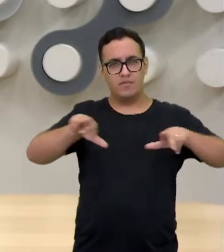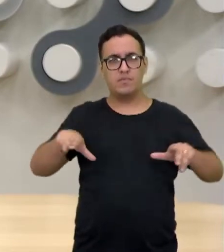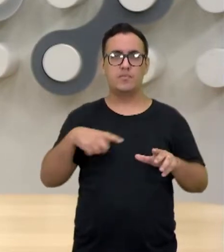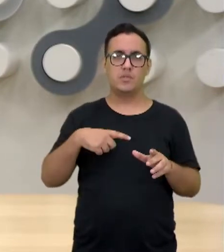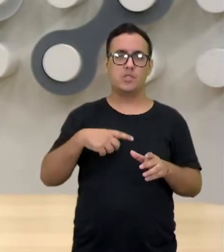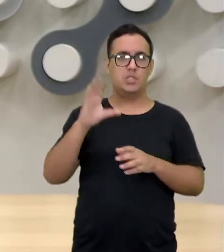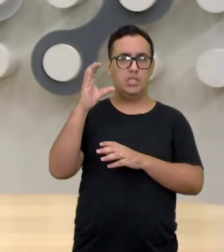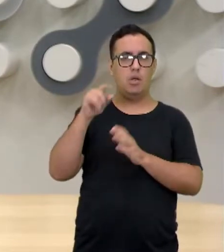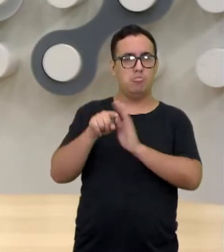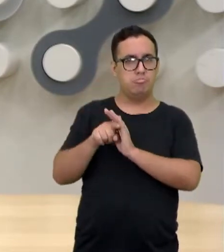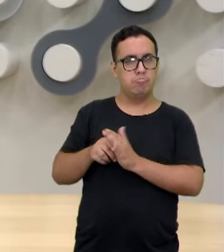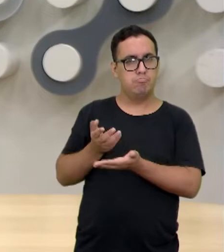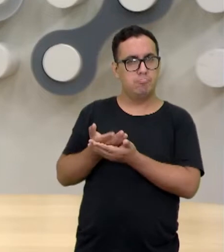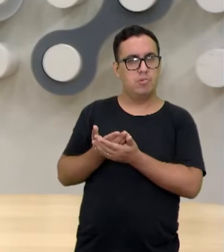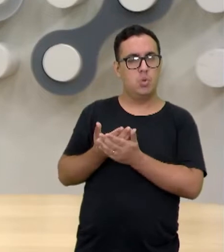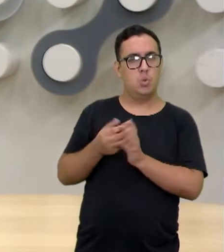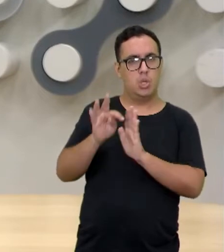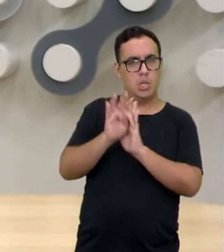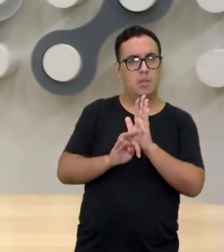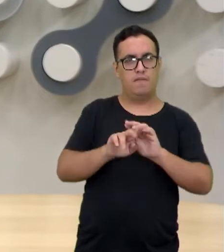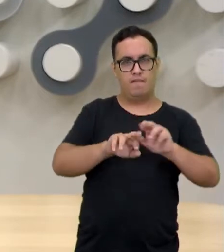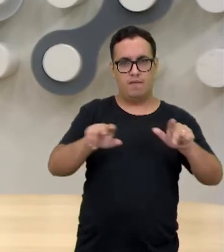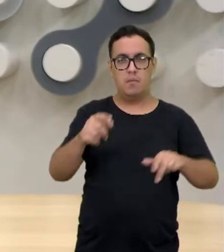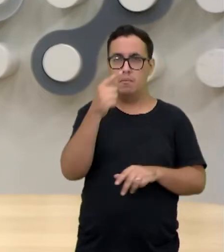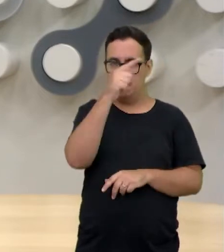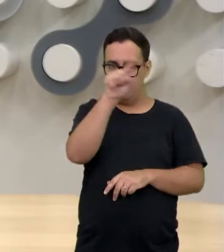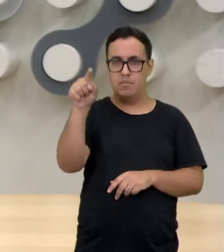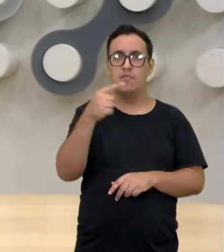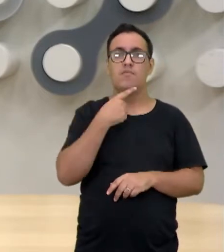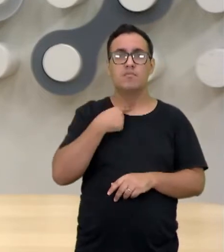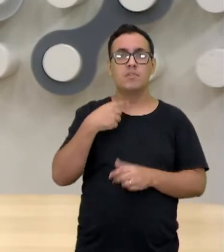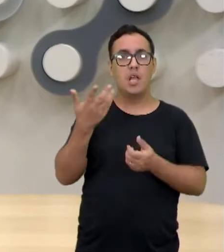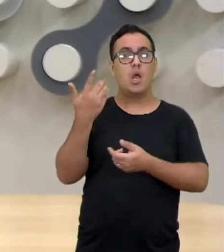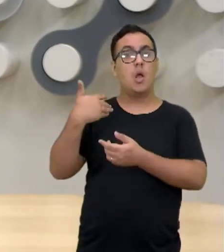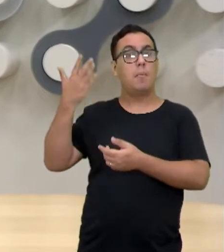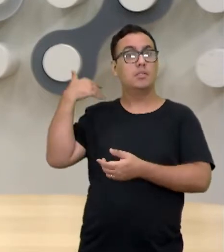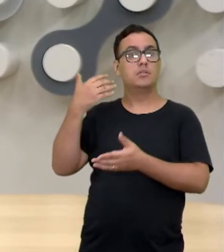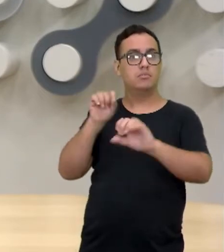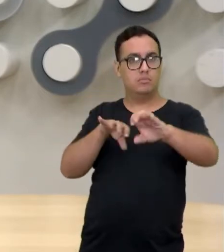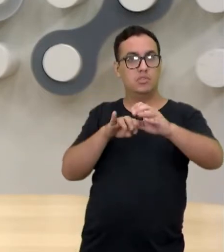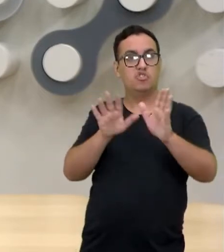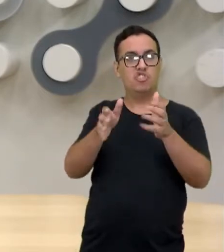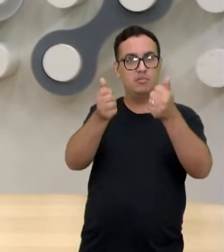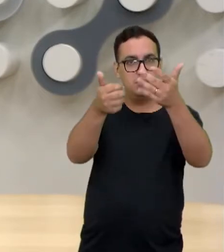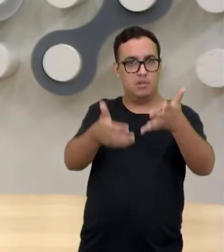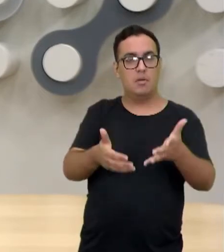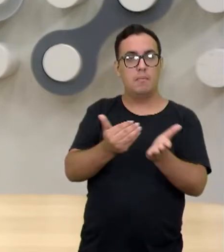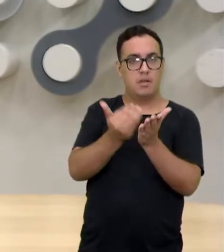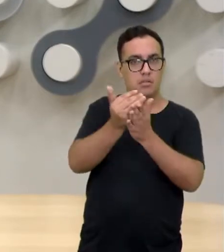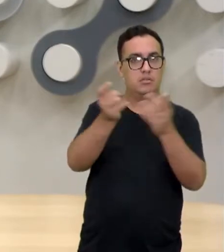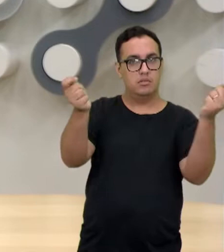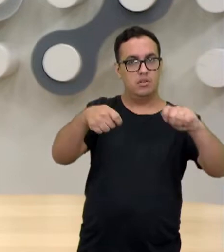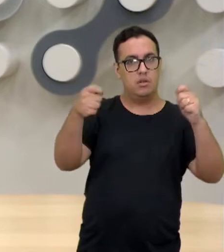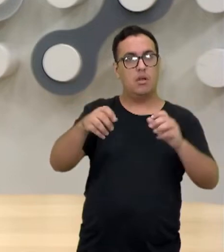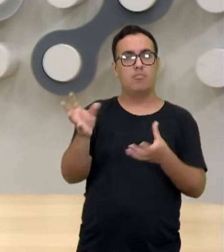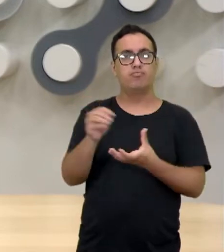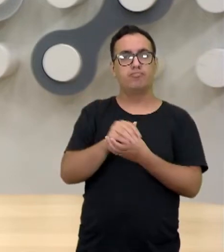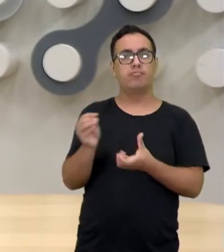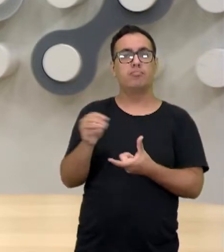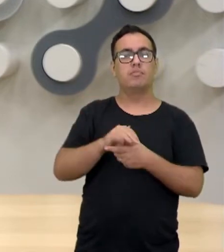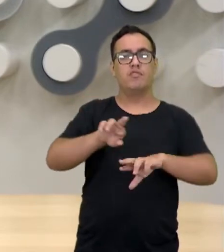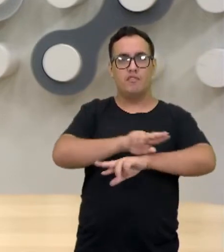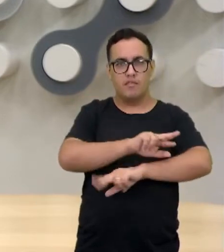alguns na aula passada. Quem quiser consultar, é só procurar a última aula. Havíamos visto alguns repositórios de